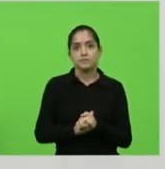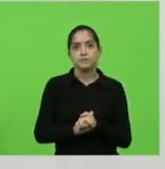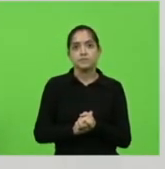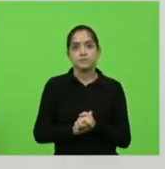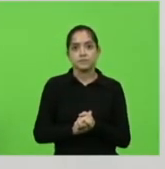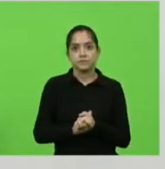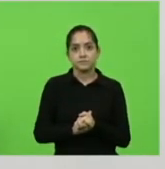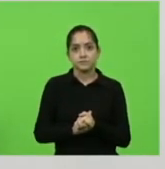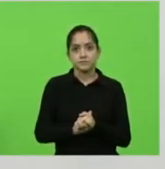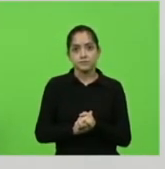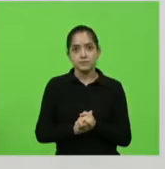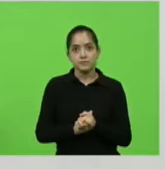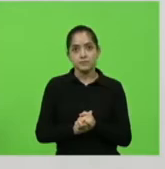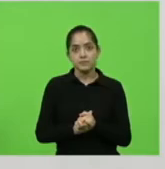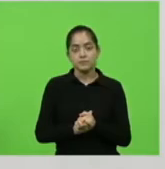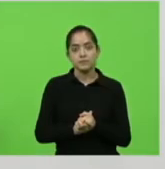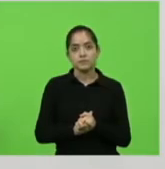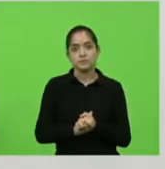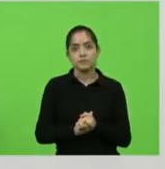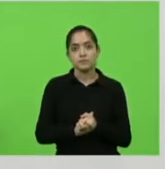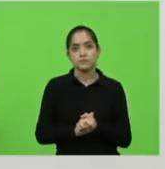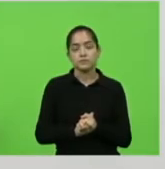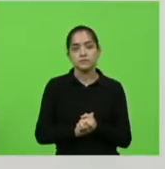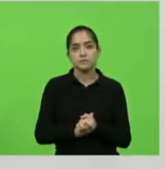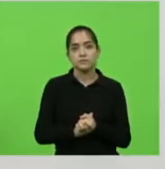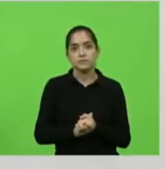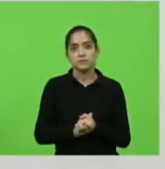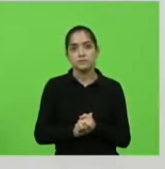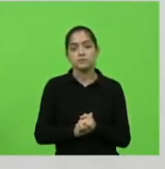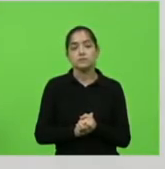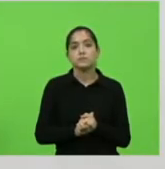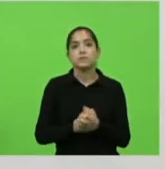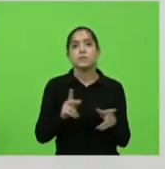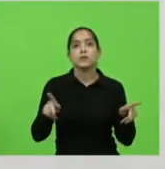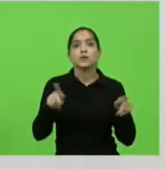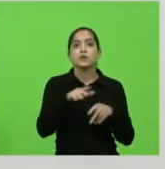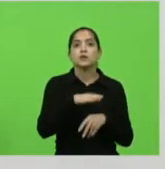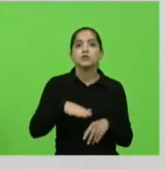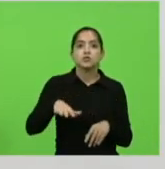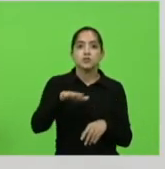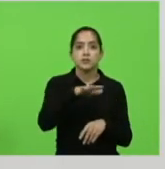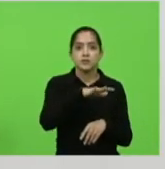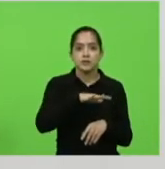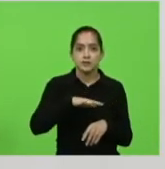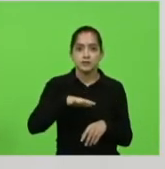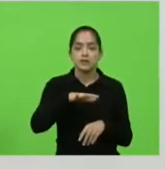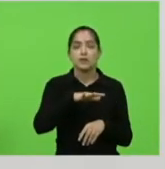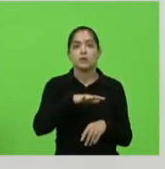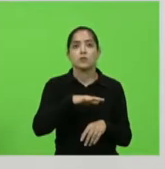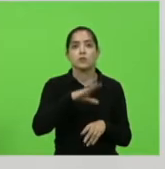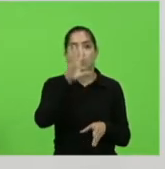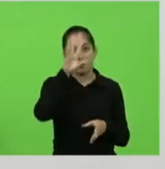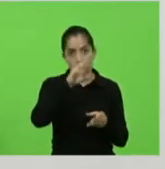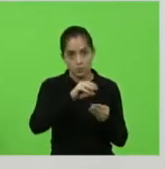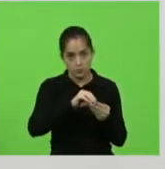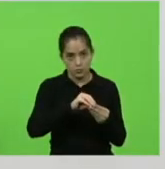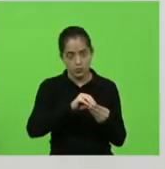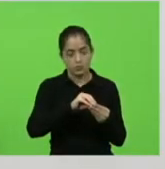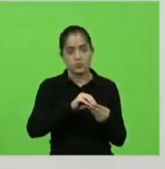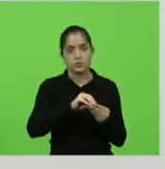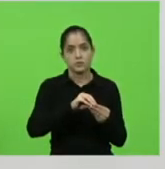está aqui, ó. Por meio da qual a Procuradoria Geral do Estado conclui pela